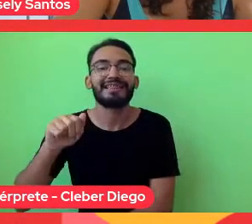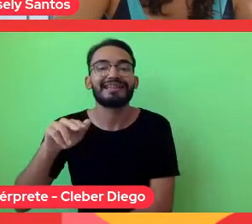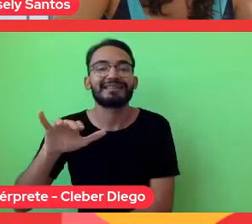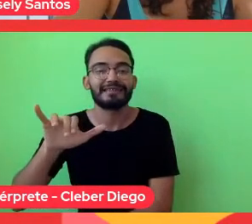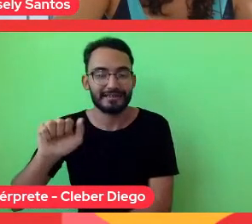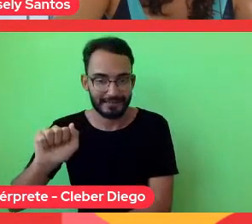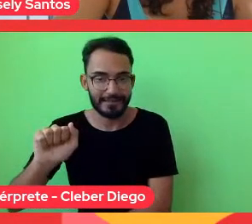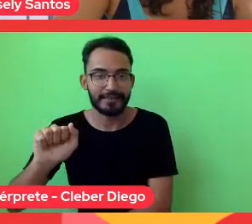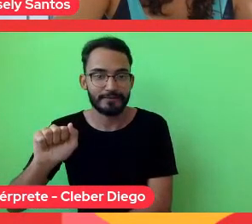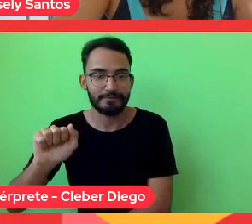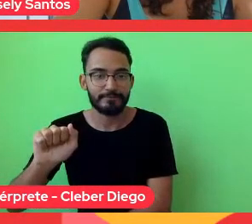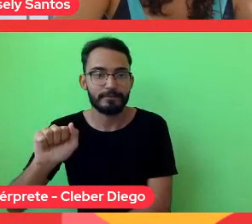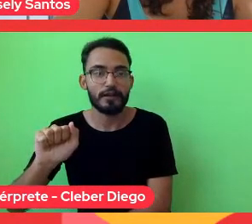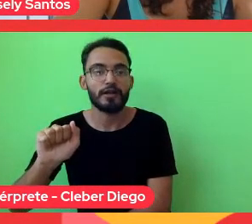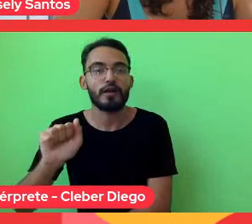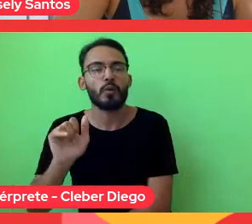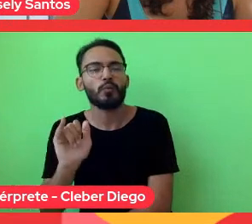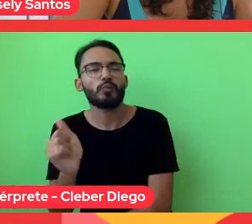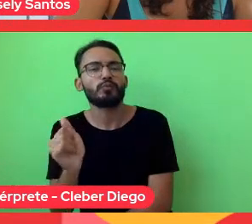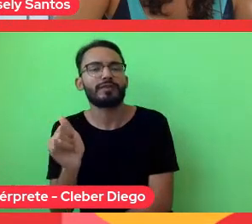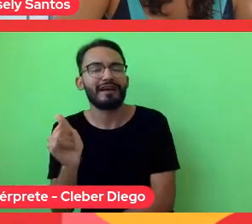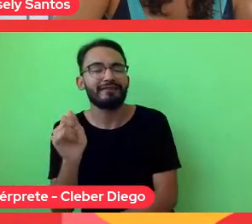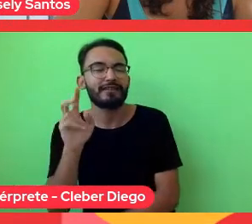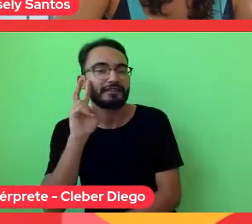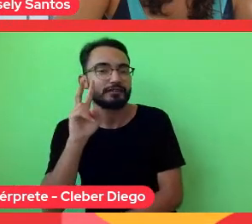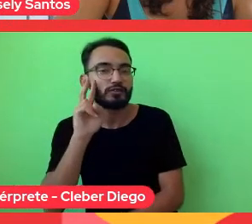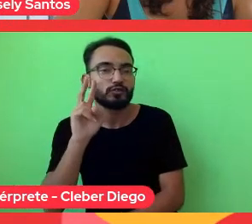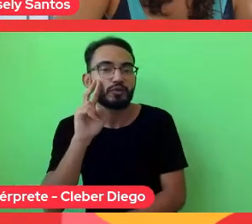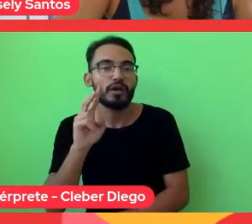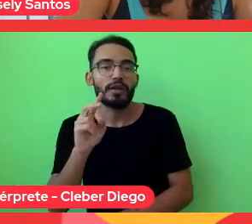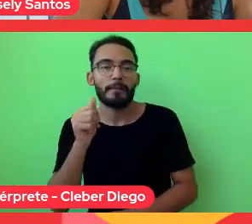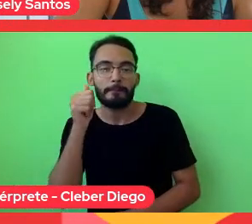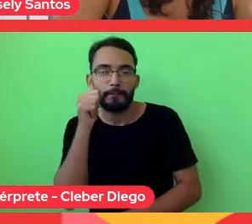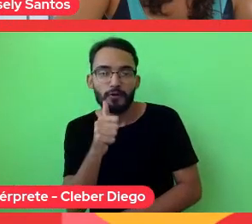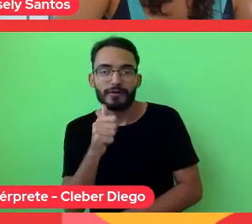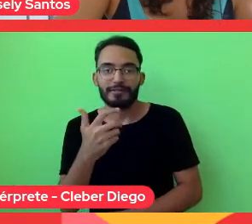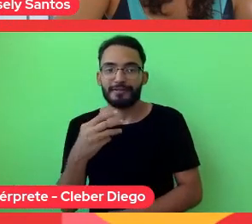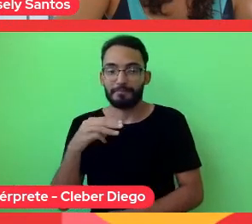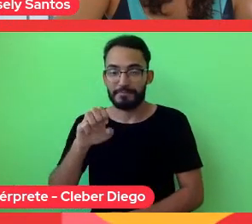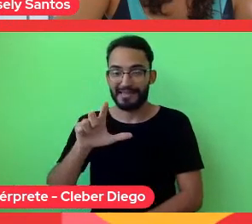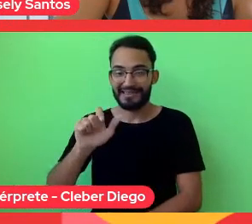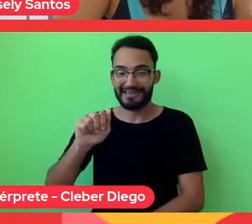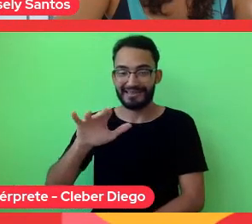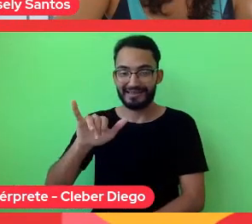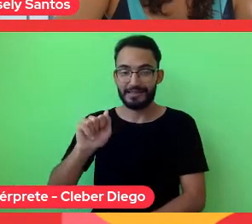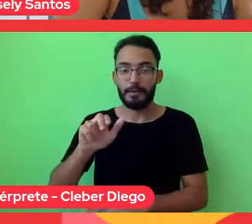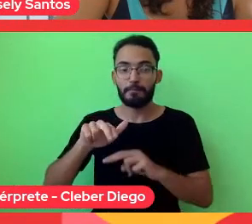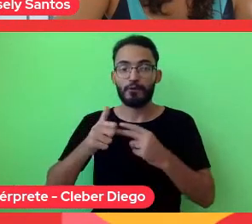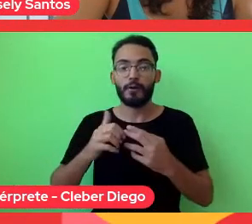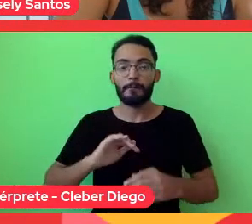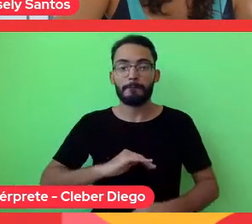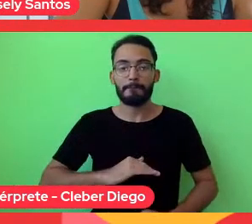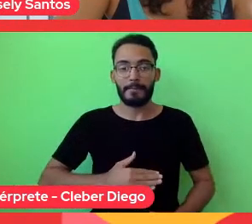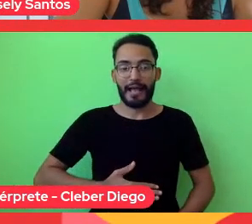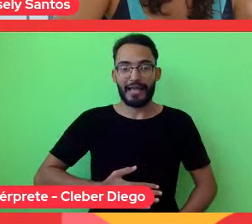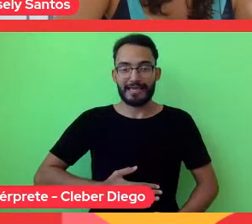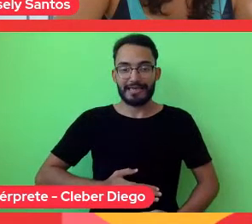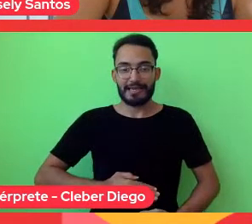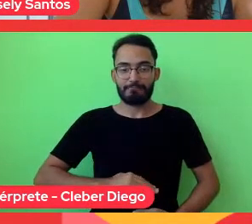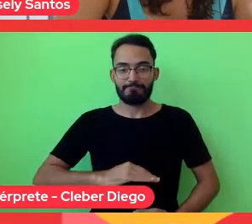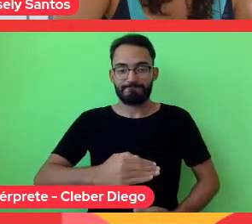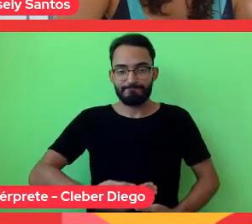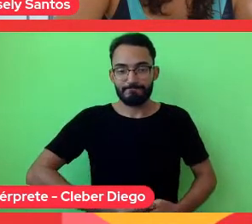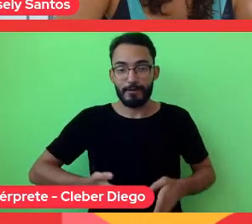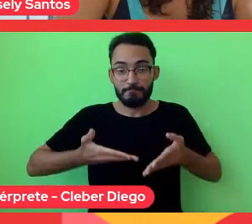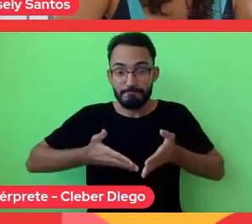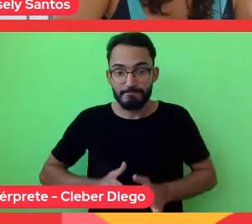e contava a história de uma mulher, né, e Melancia justamente pela barriga, né, dela, que ela, após dar à luz ao